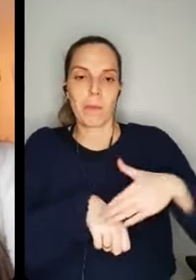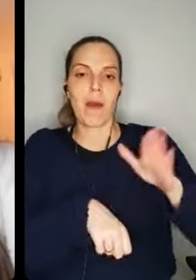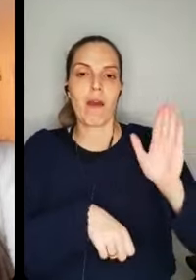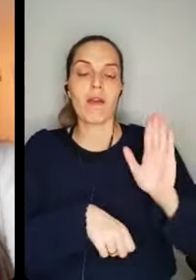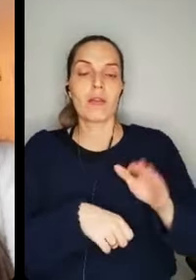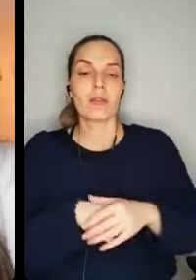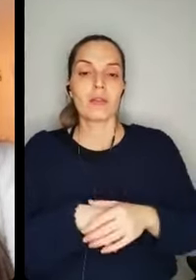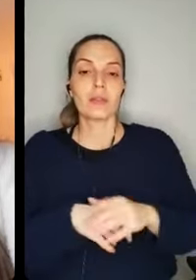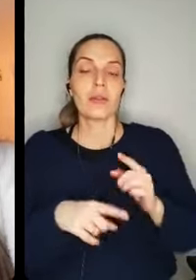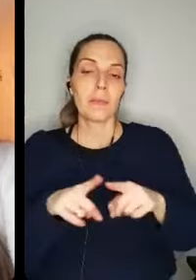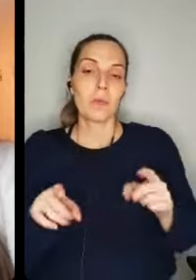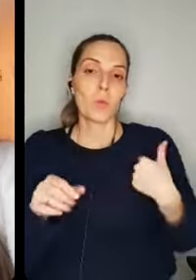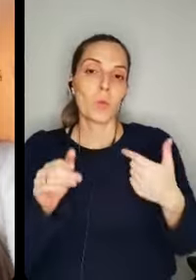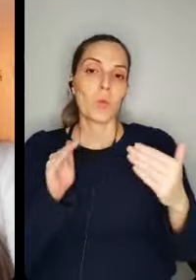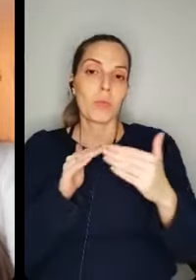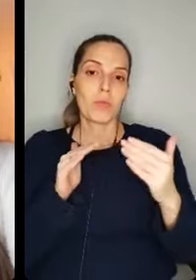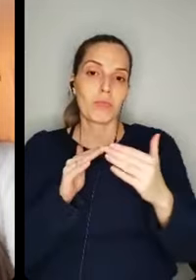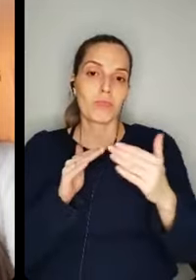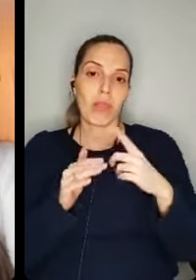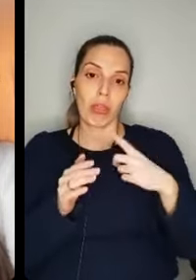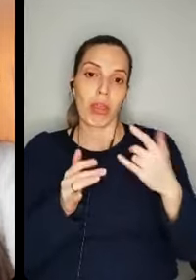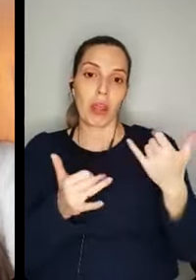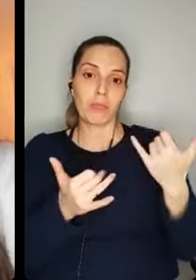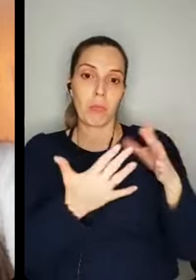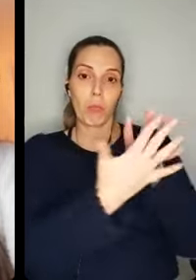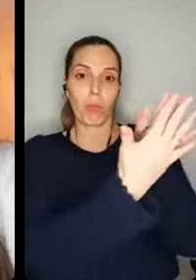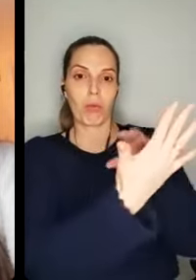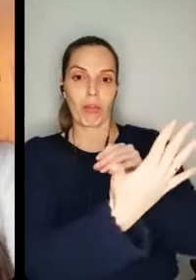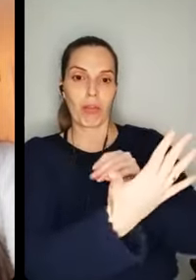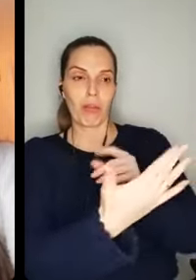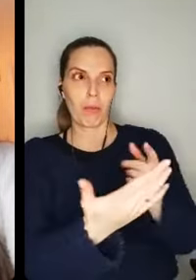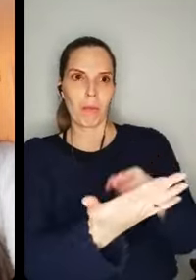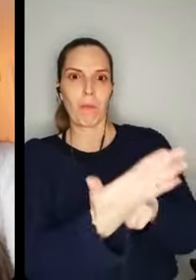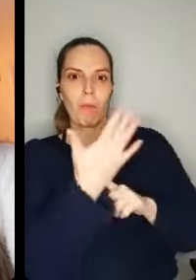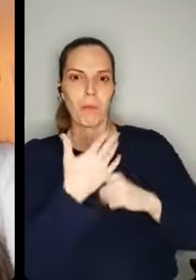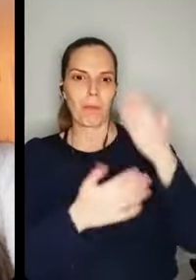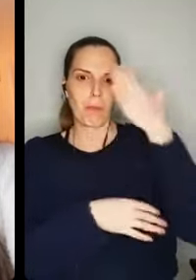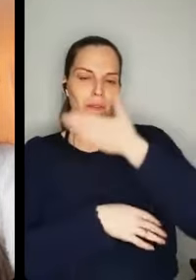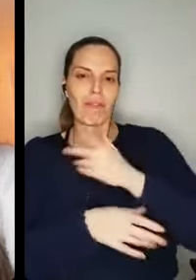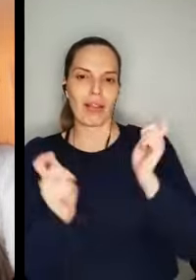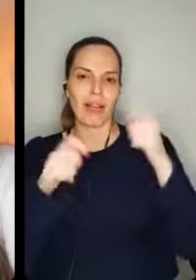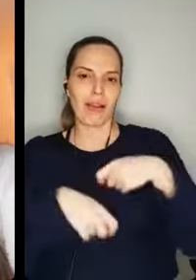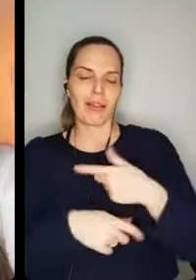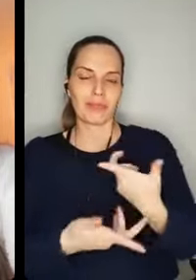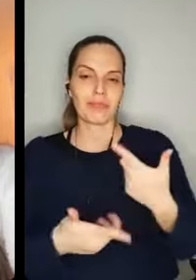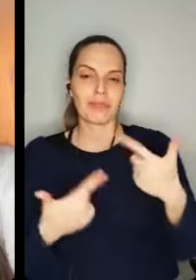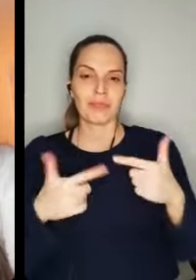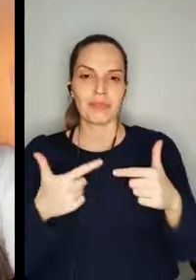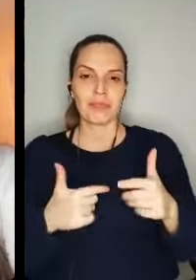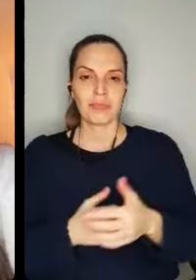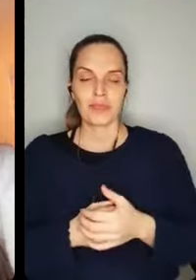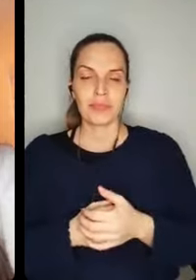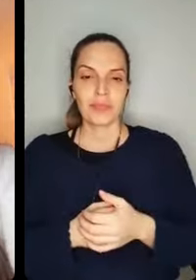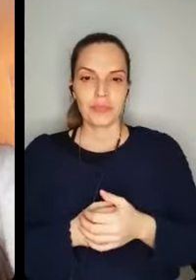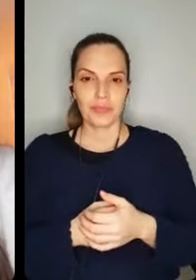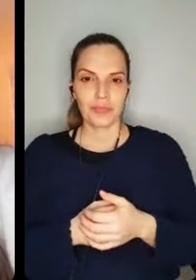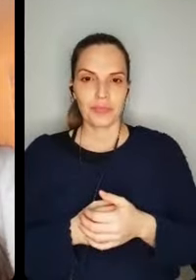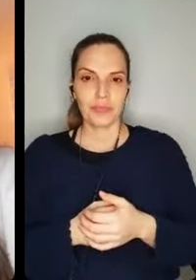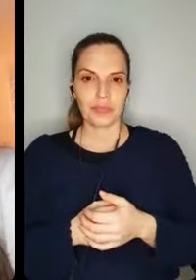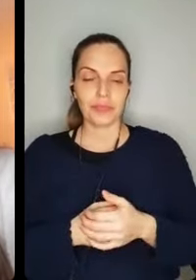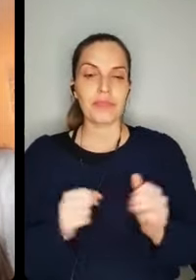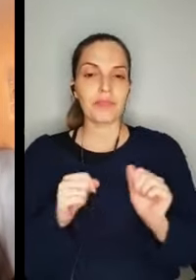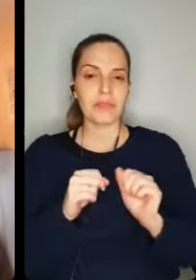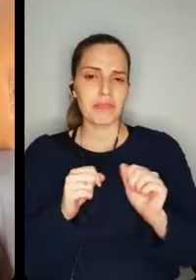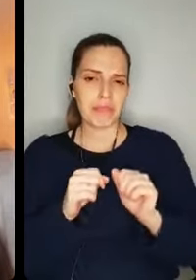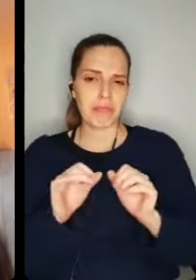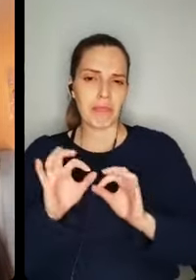curso que é, sim, possível trabalhar e estudar ao mesmo tempo, apesar de, enfim, talvez ter que fazer algumas alterações aí pelo meio do caminho, é, sim,